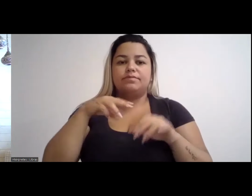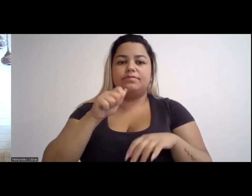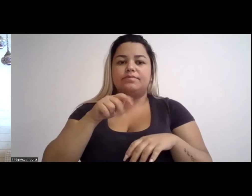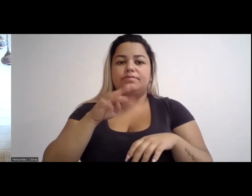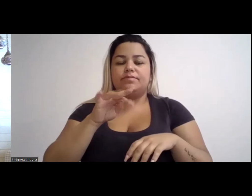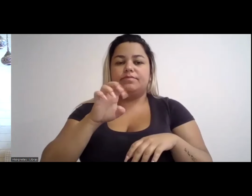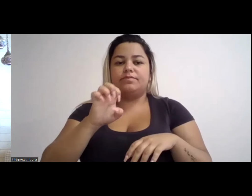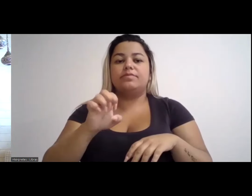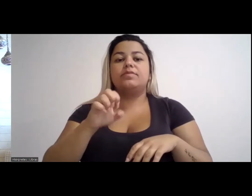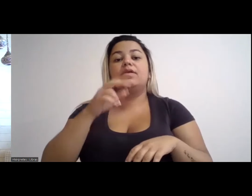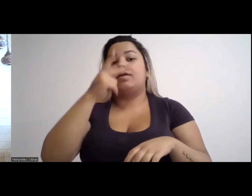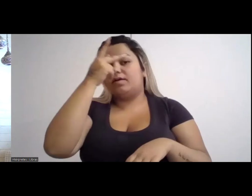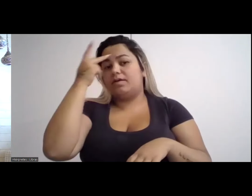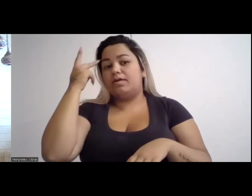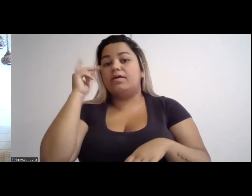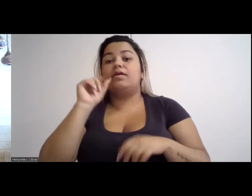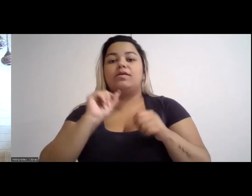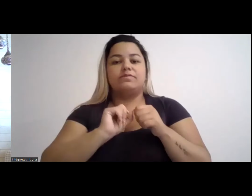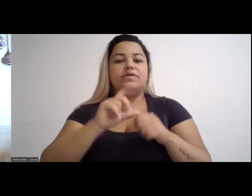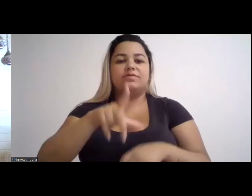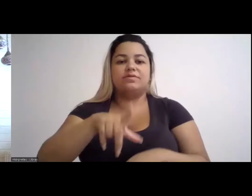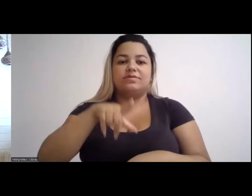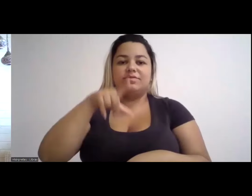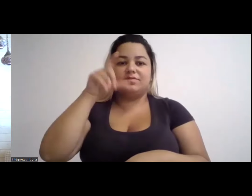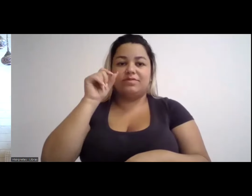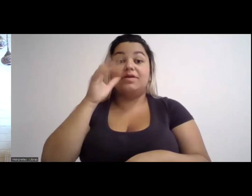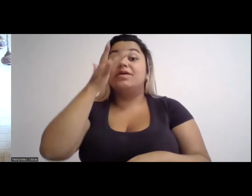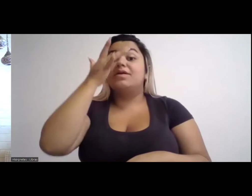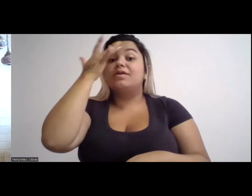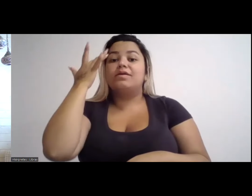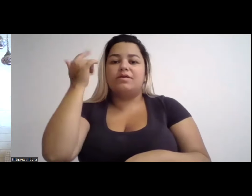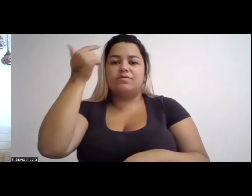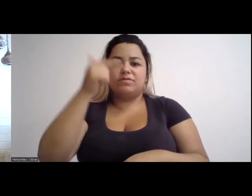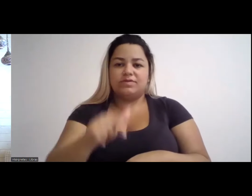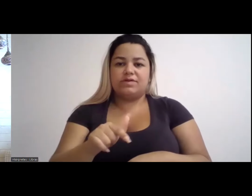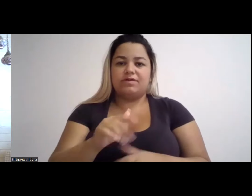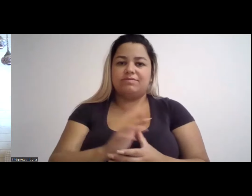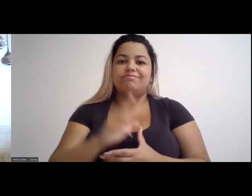livre é quem faz escolhas. Quem consegue fazer escolhas? Quem não